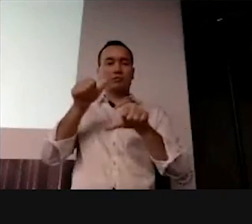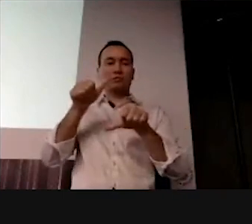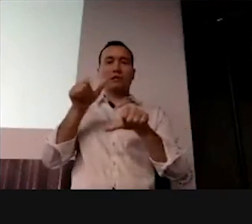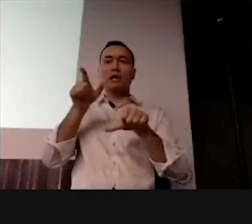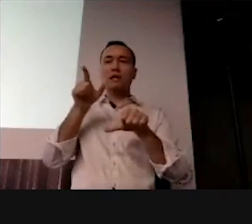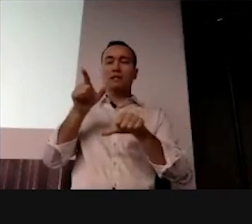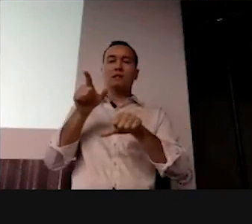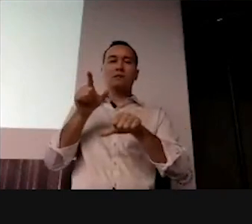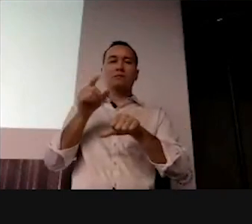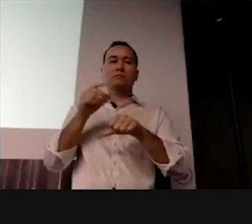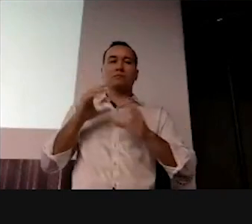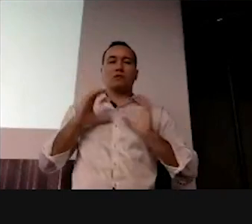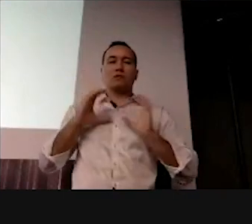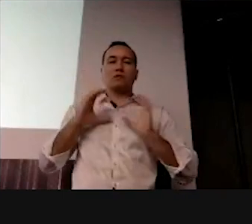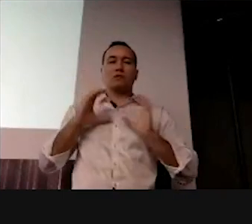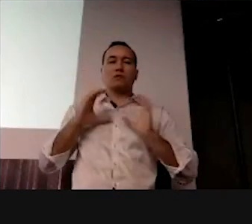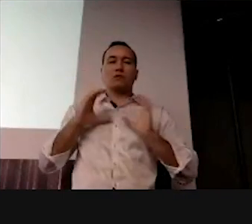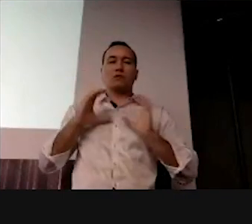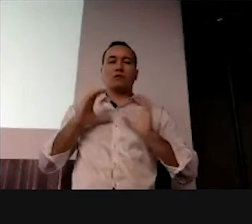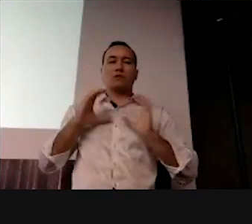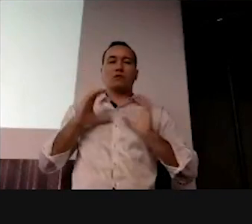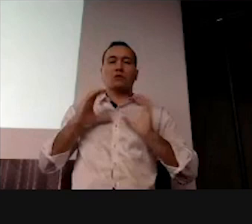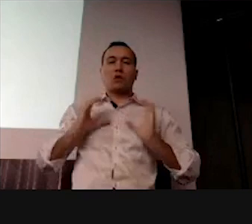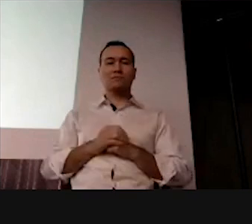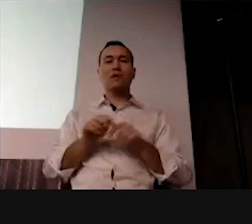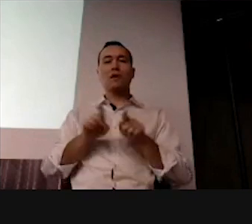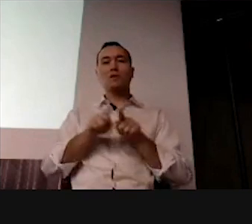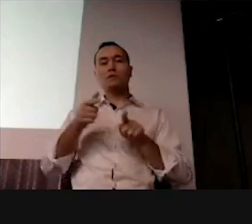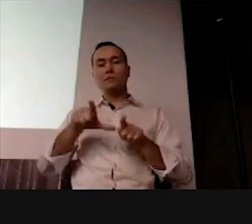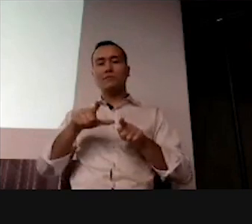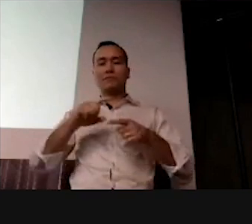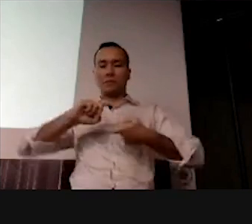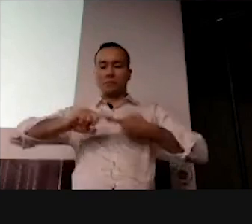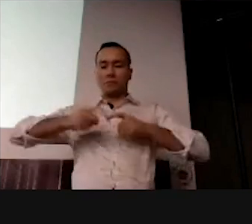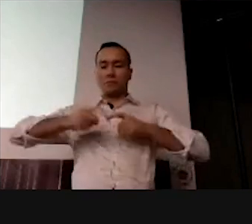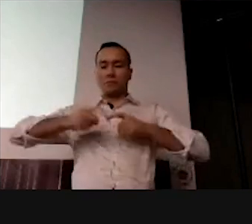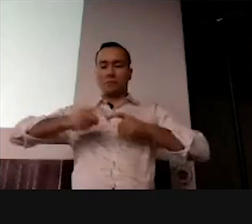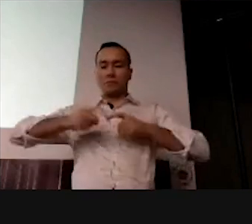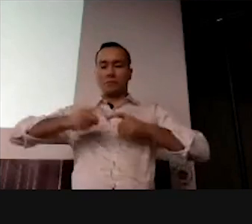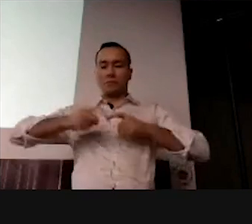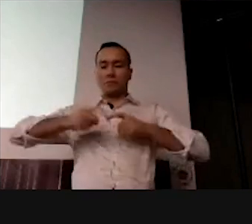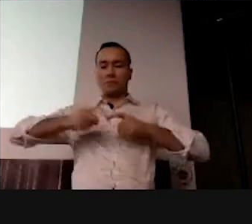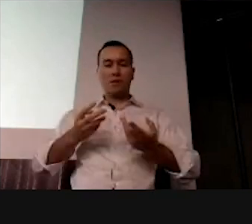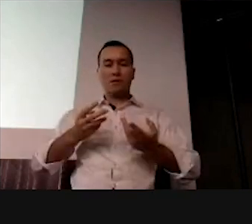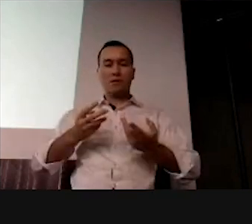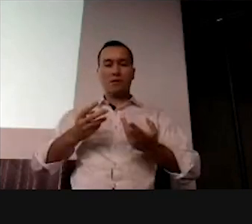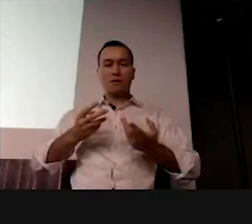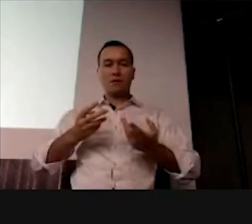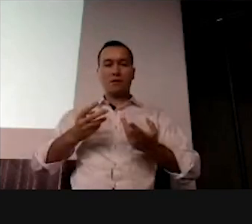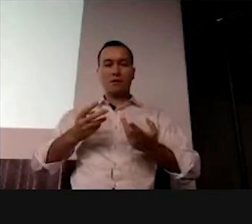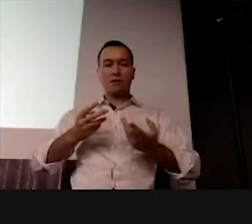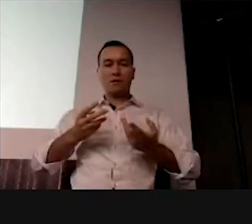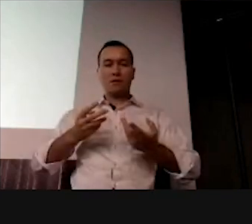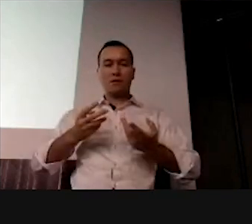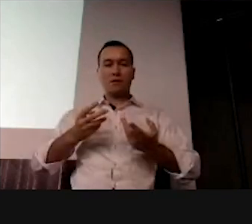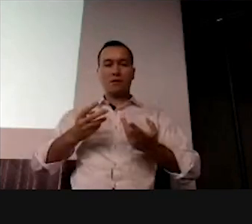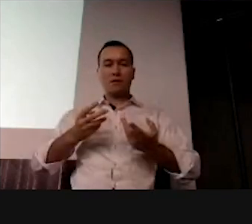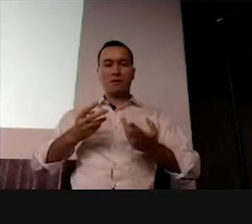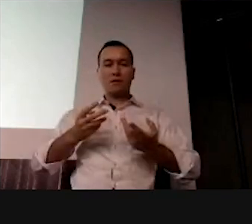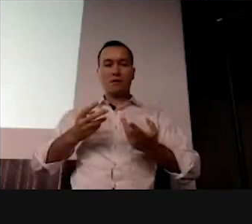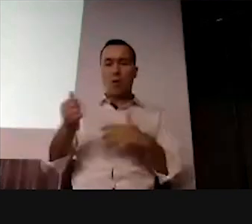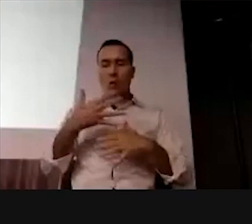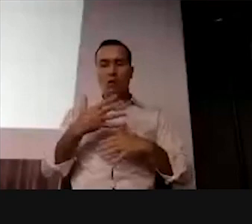novas estruturas de trabalho, novos projetos, muitas implementações, então muitas empresas crescendo, expandindo, incorporando